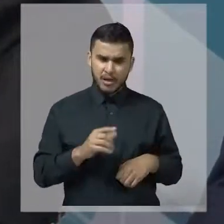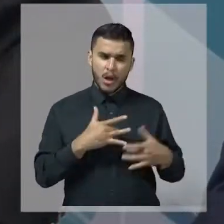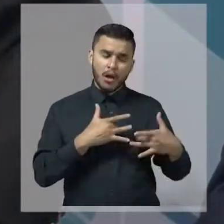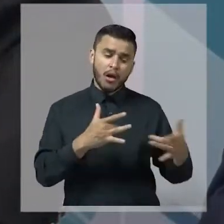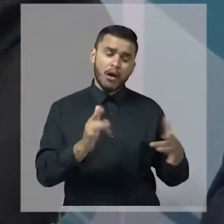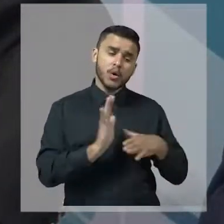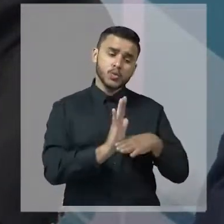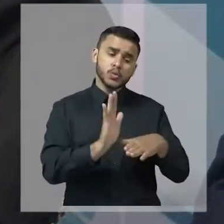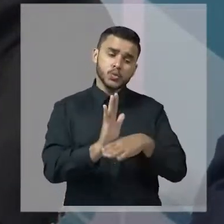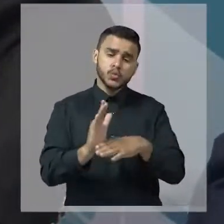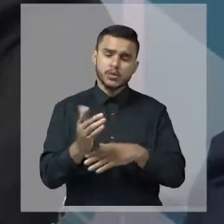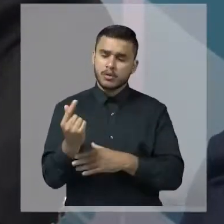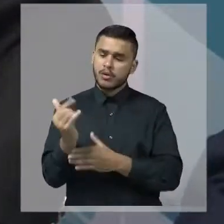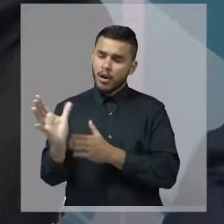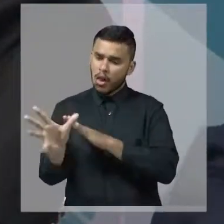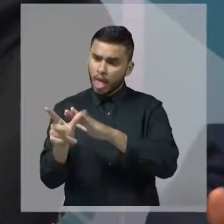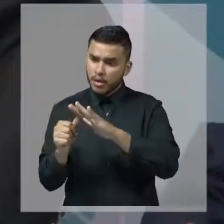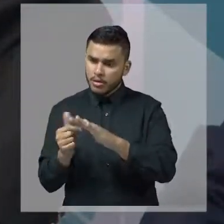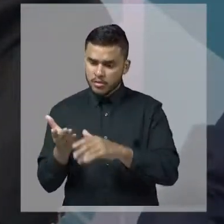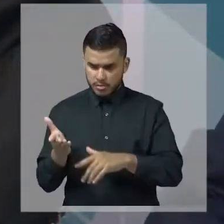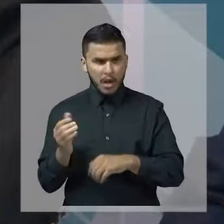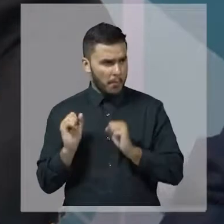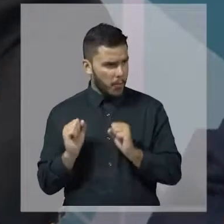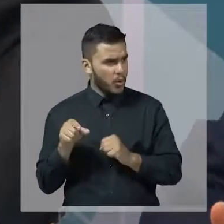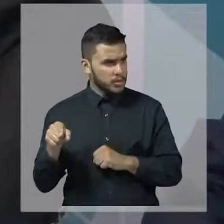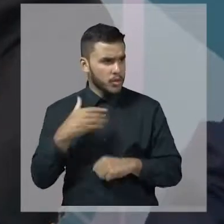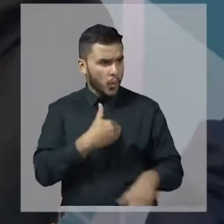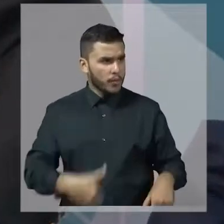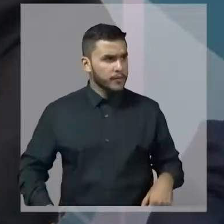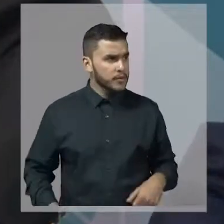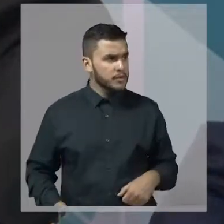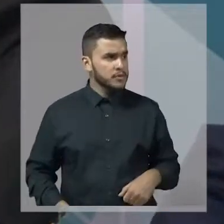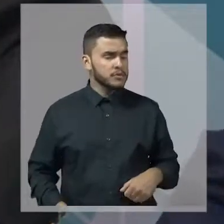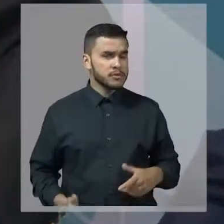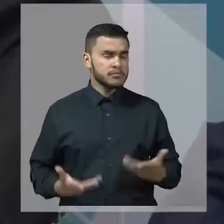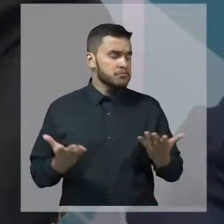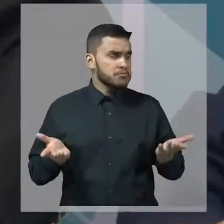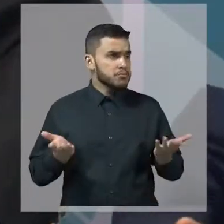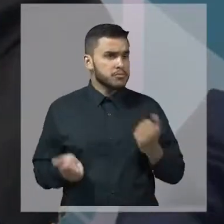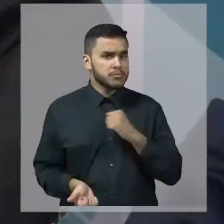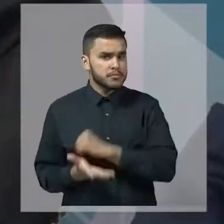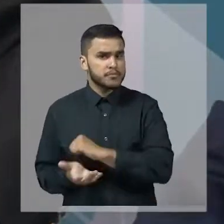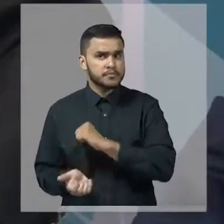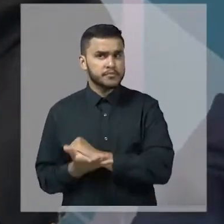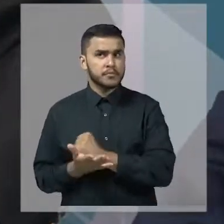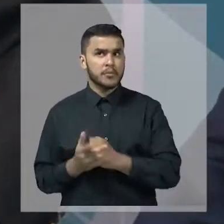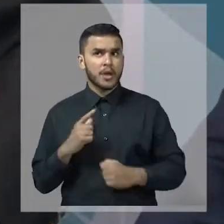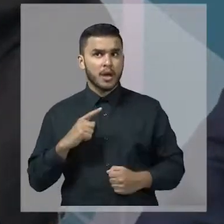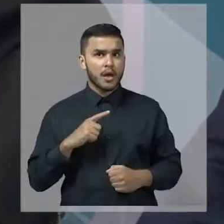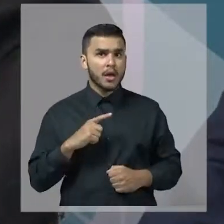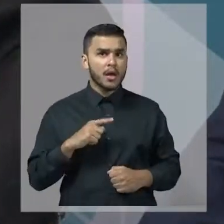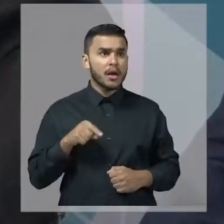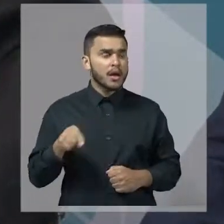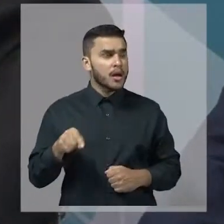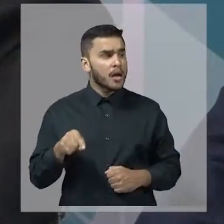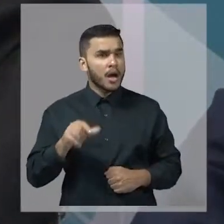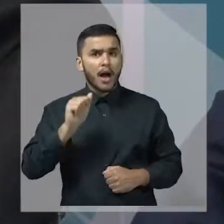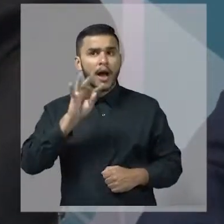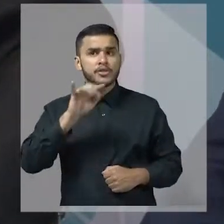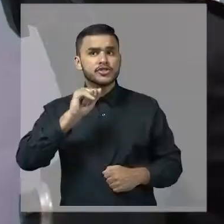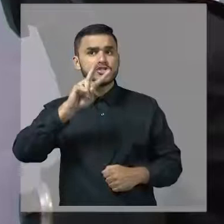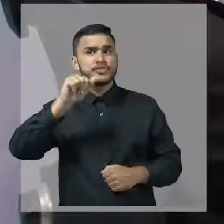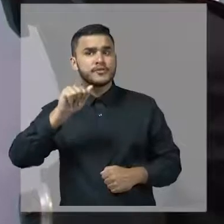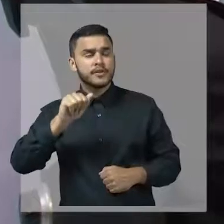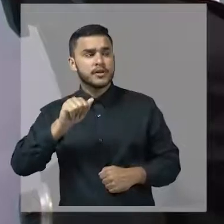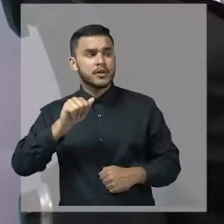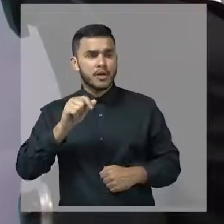Vai prevalecer o crime de peculato, de corrupção ativa, de corrupção passiva, ou é a doação